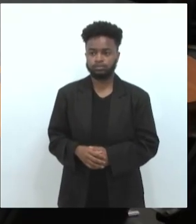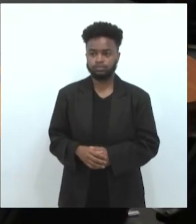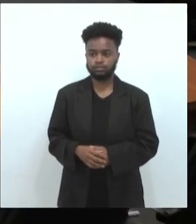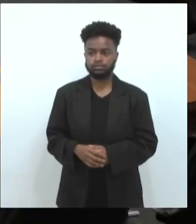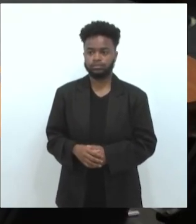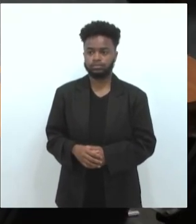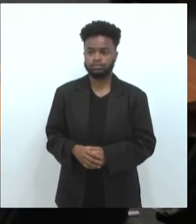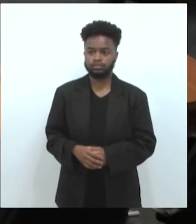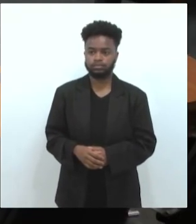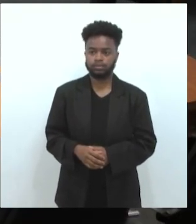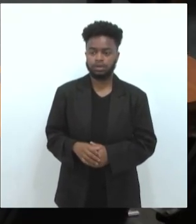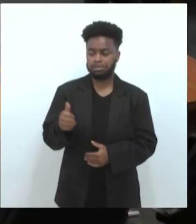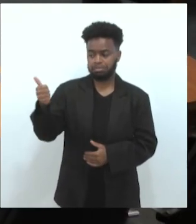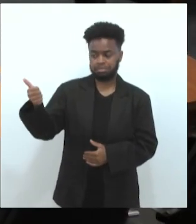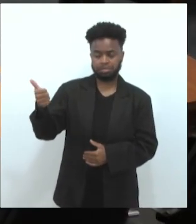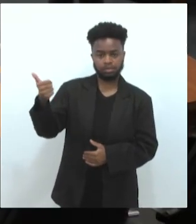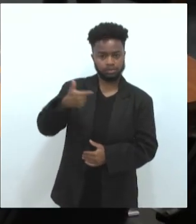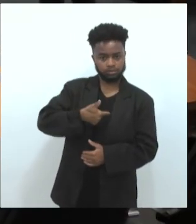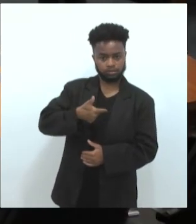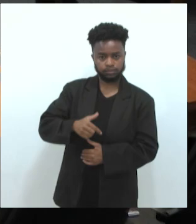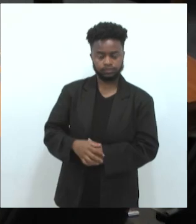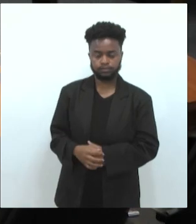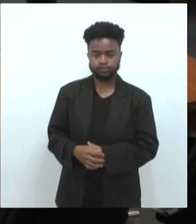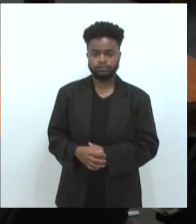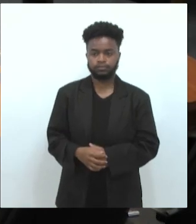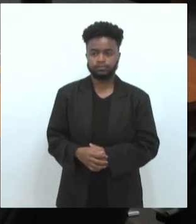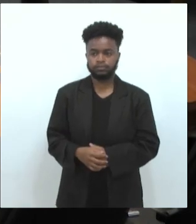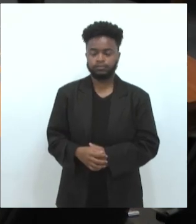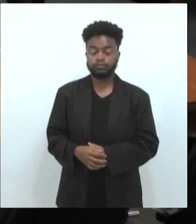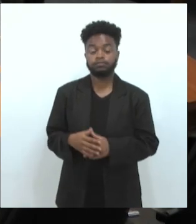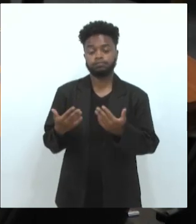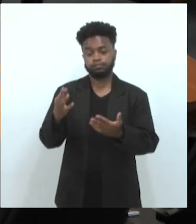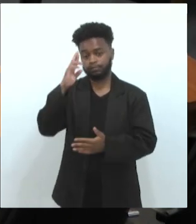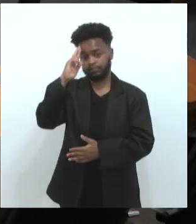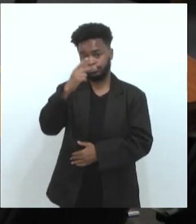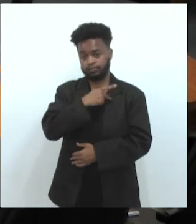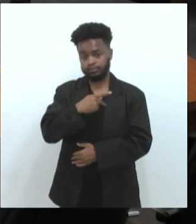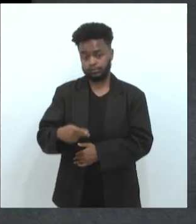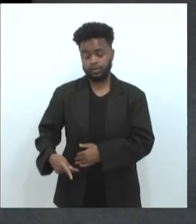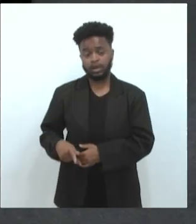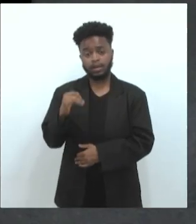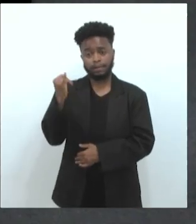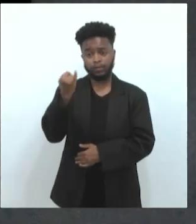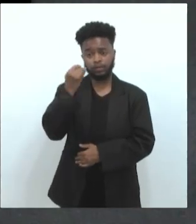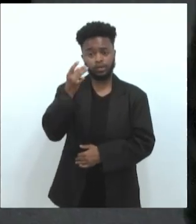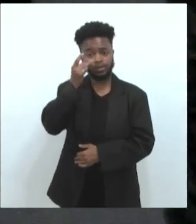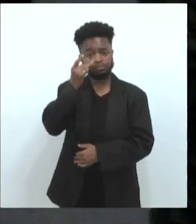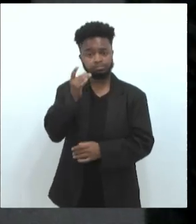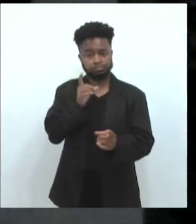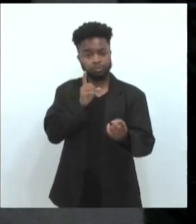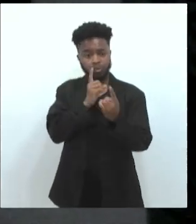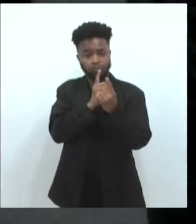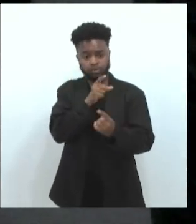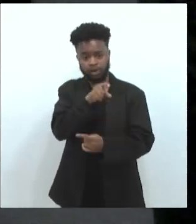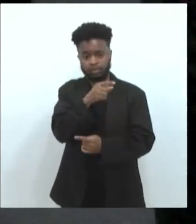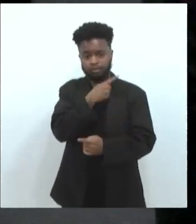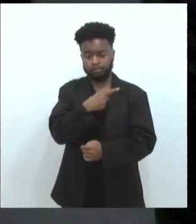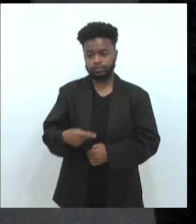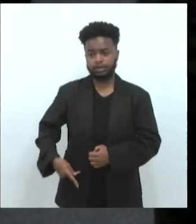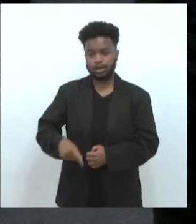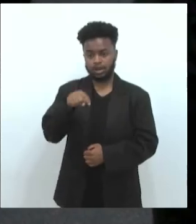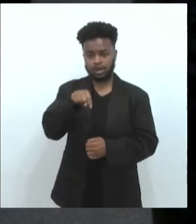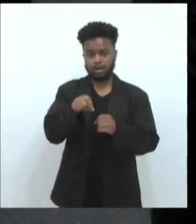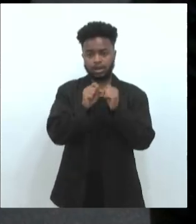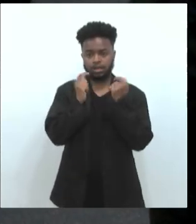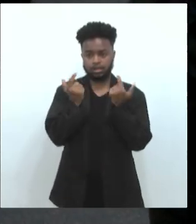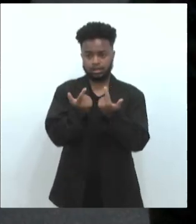não, deputada Renata Souza. Senhora presidenta, é importante vê-la presidindo os trabalhos na casa